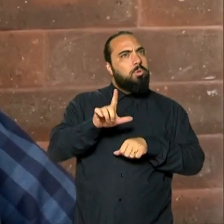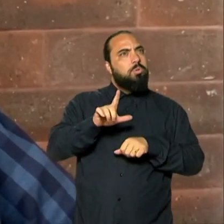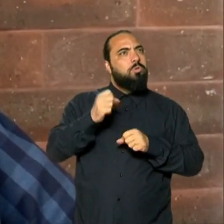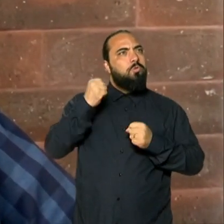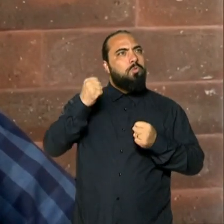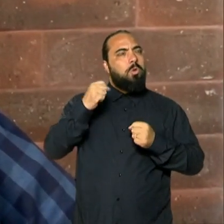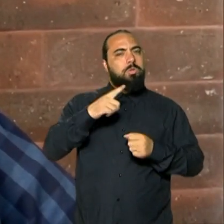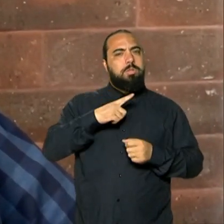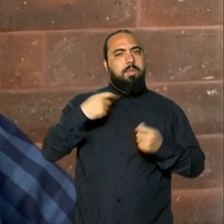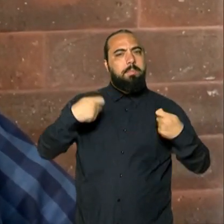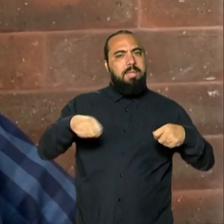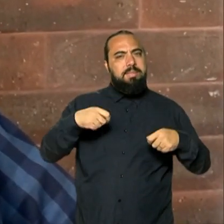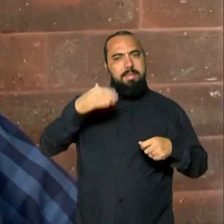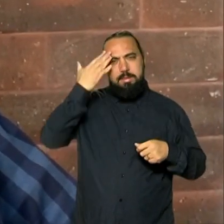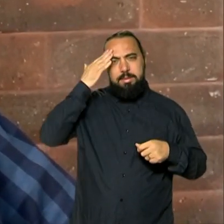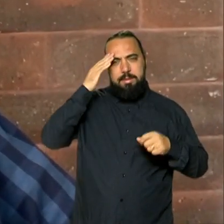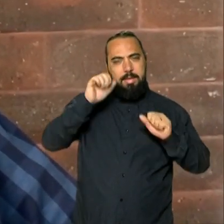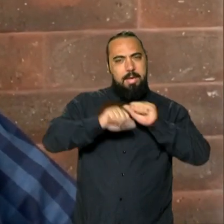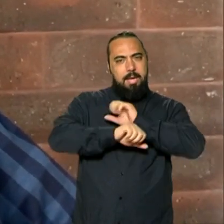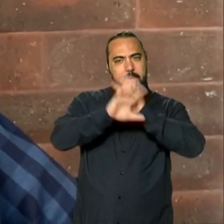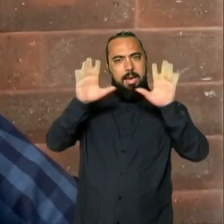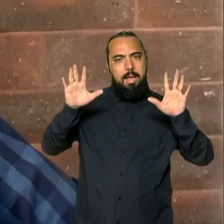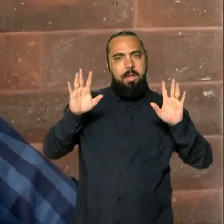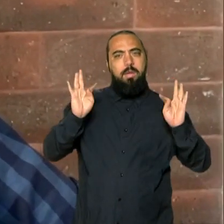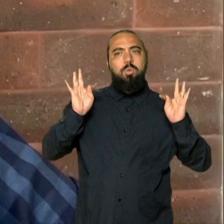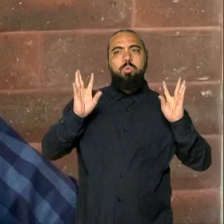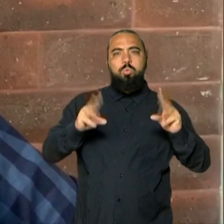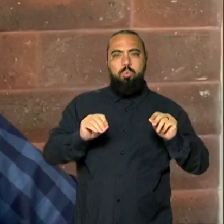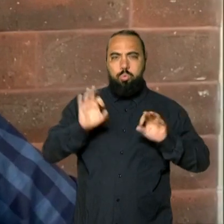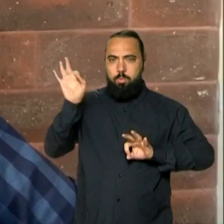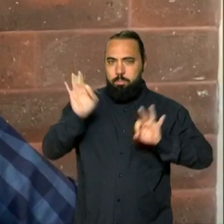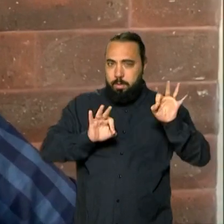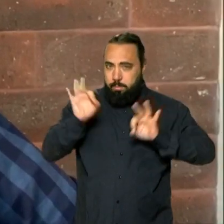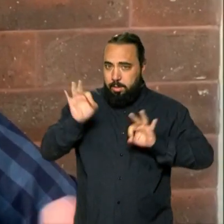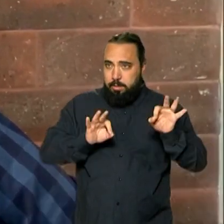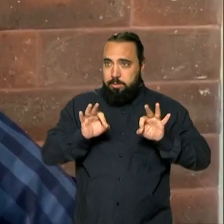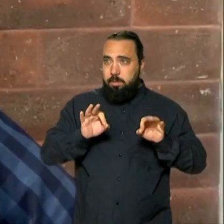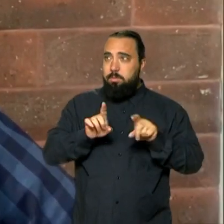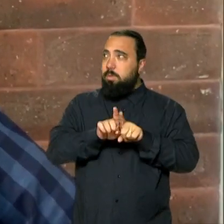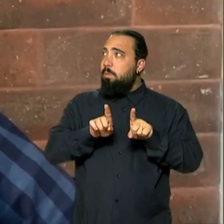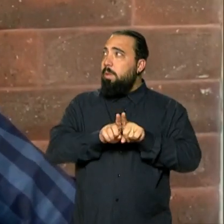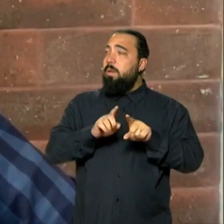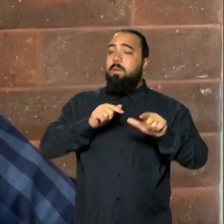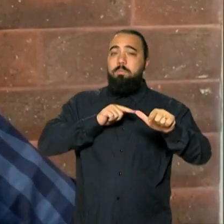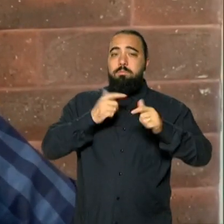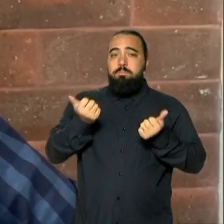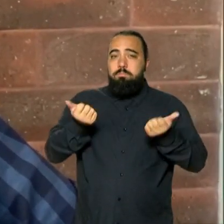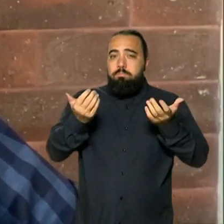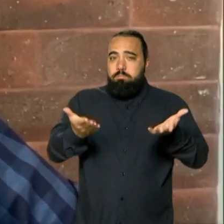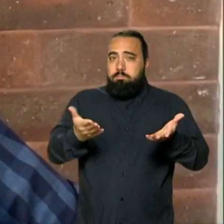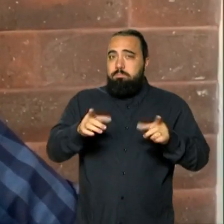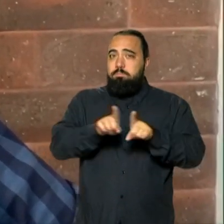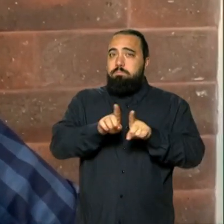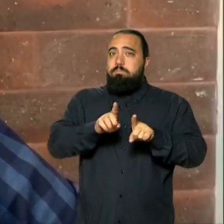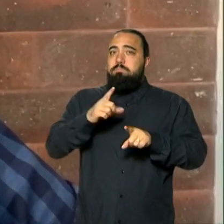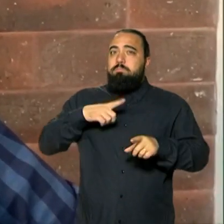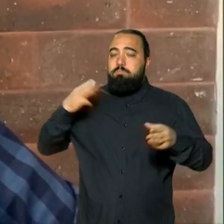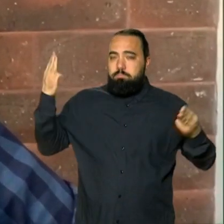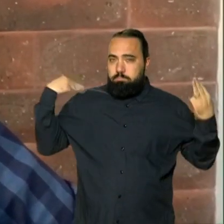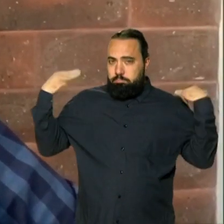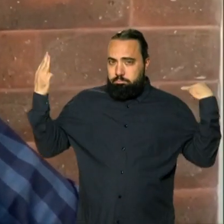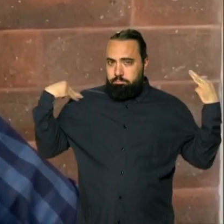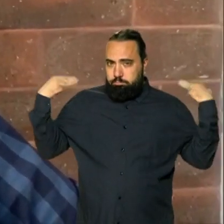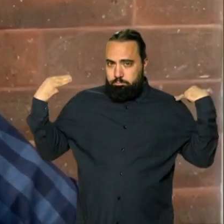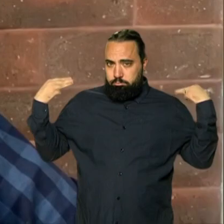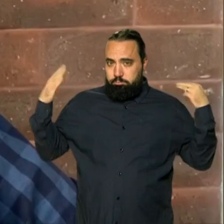que entender todas as nuances que dizem respeito à sua preparação, ao atendimento à preparação da própria Marinha do Brasil e da Força